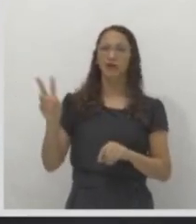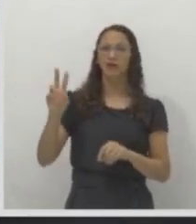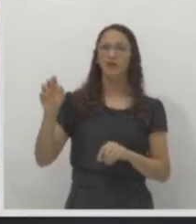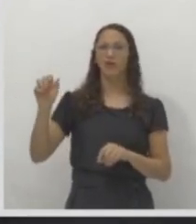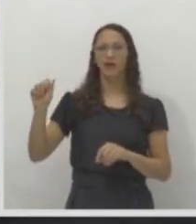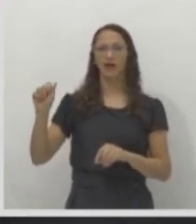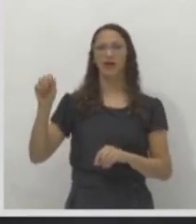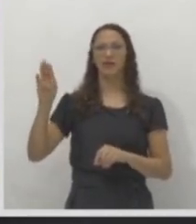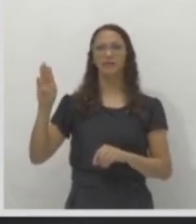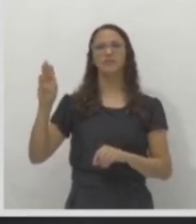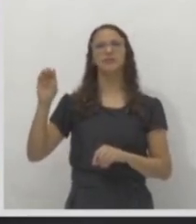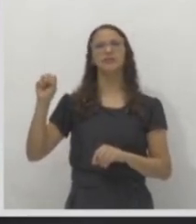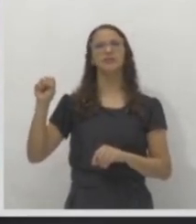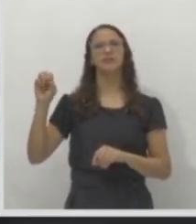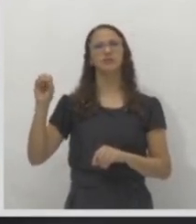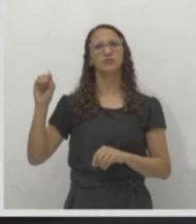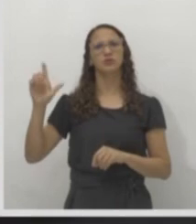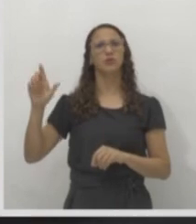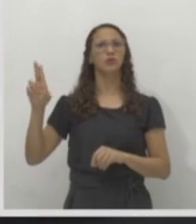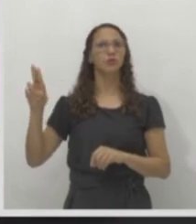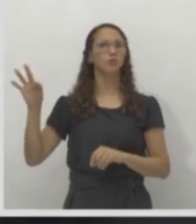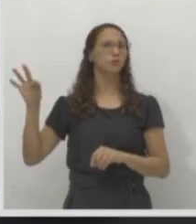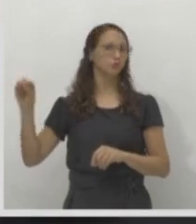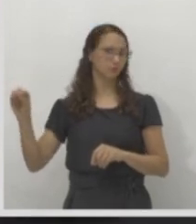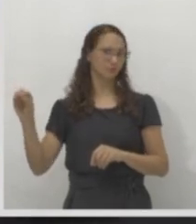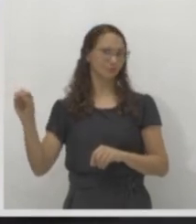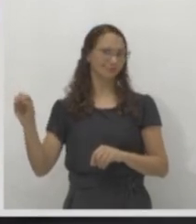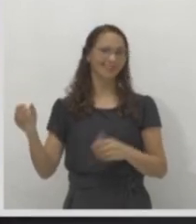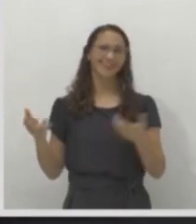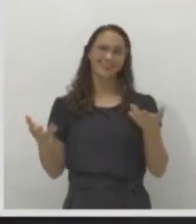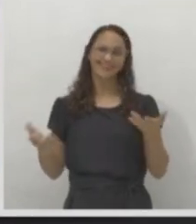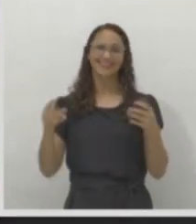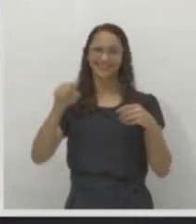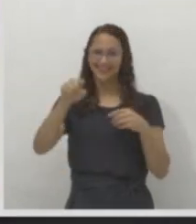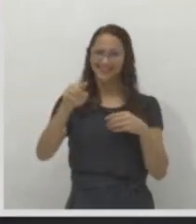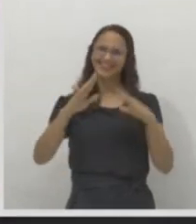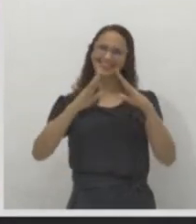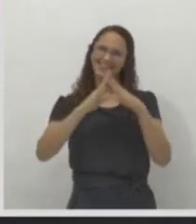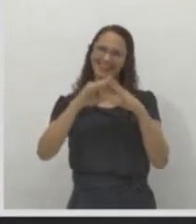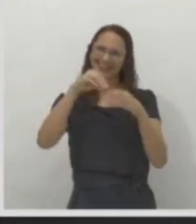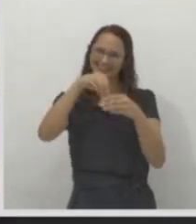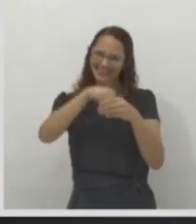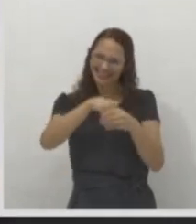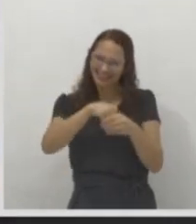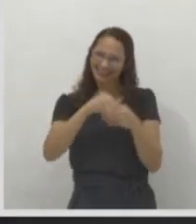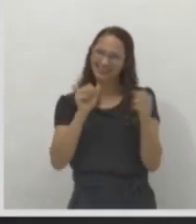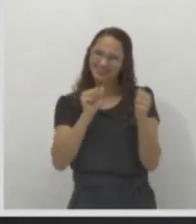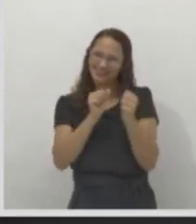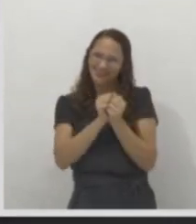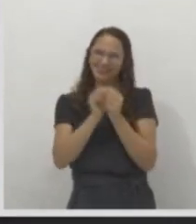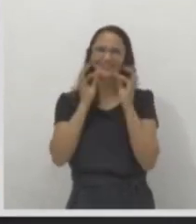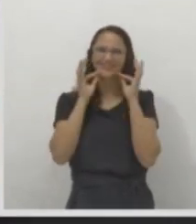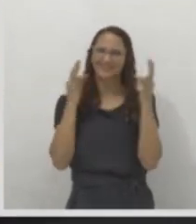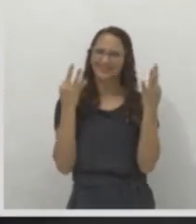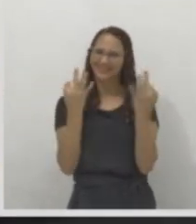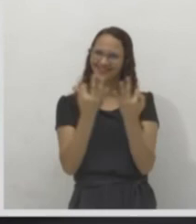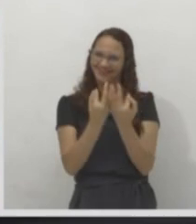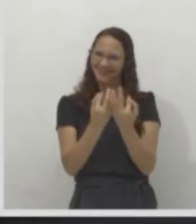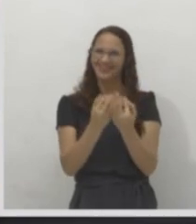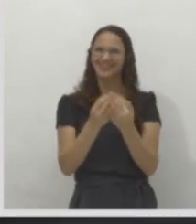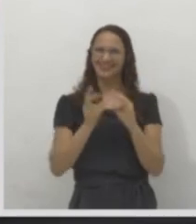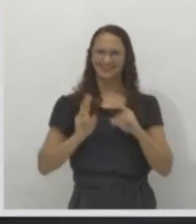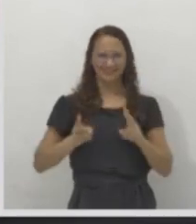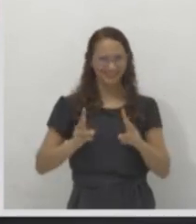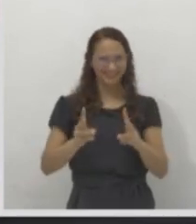estejam em casa, acompanhado da sua família. Continue aí em segurança, fazendo toda a